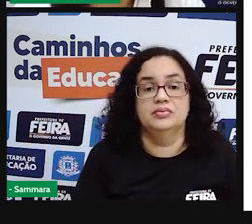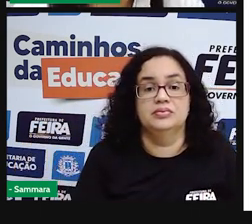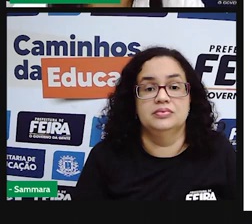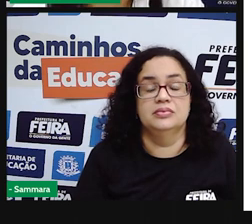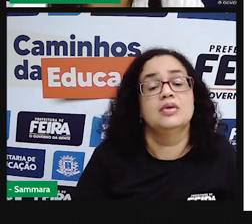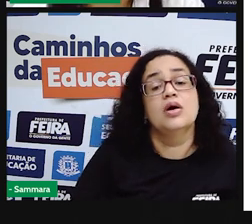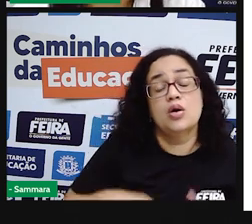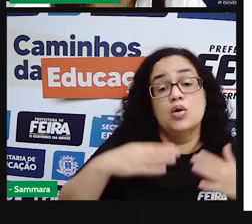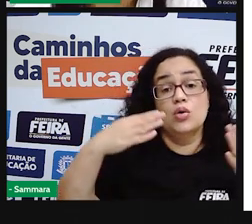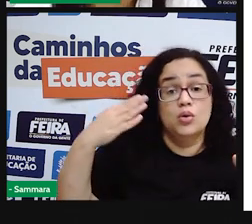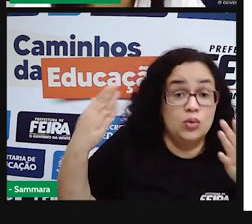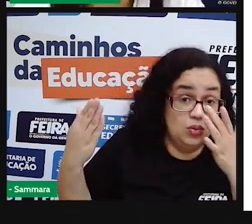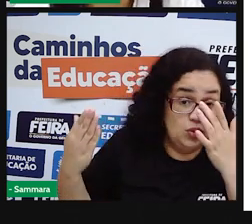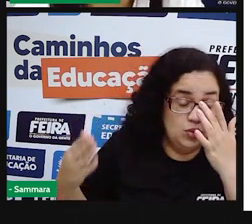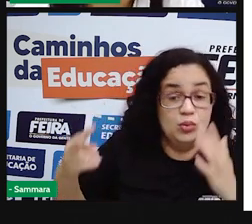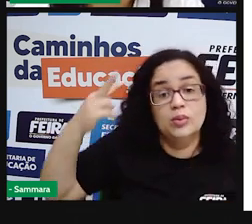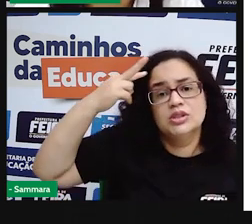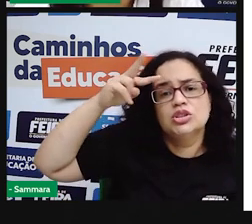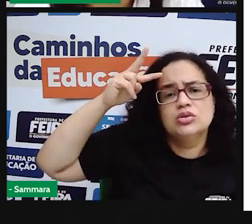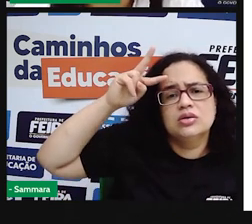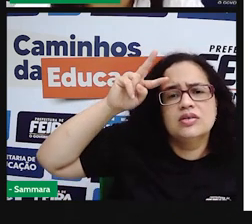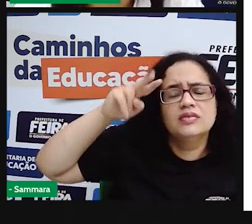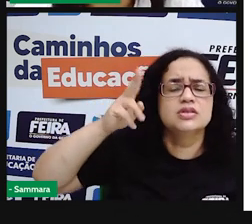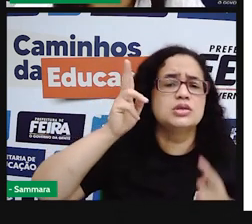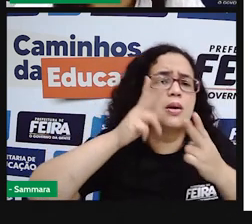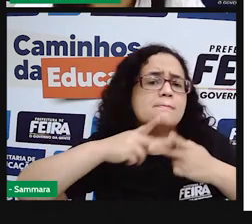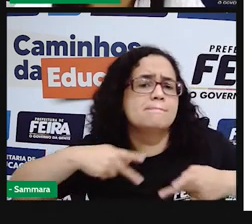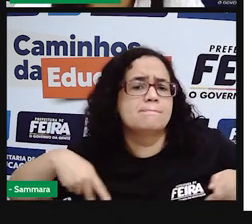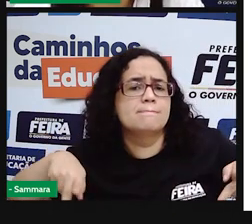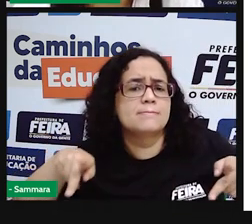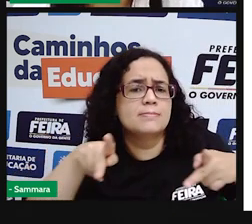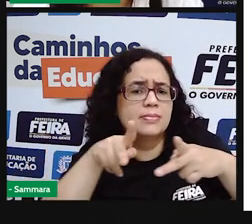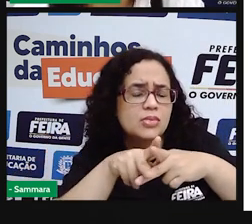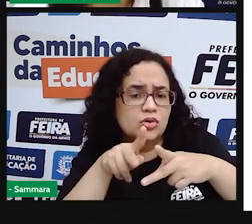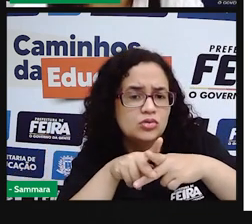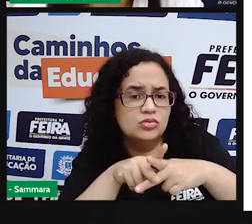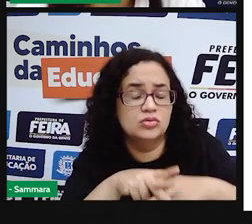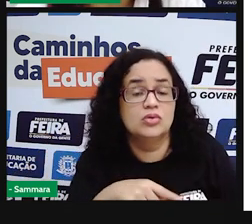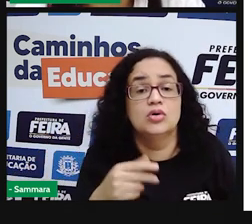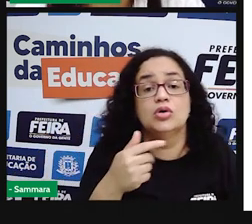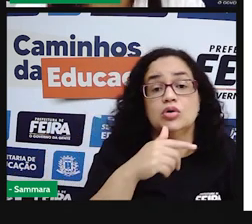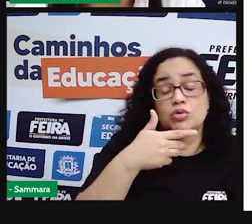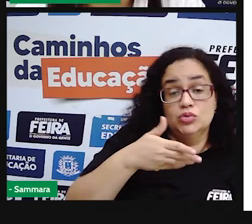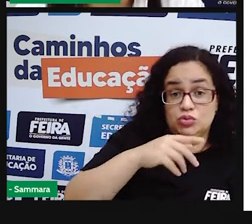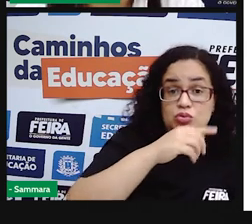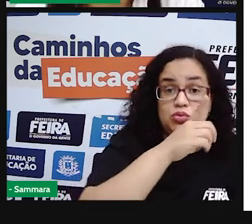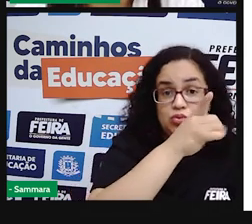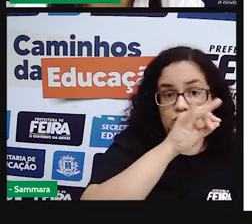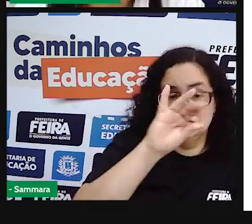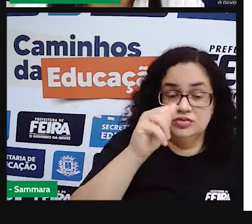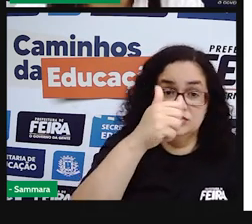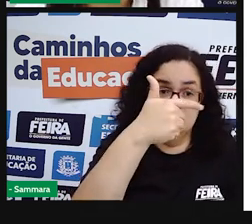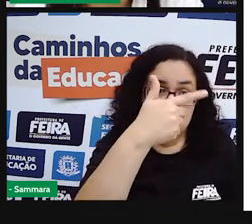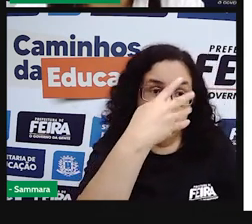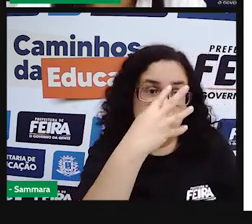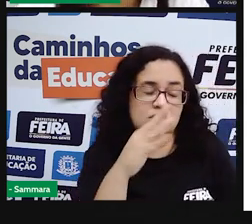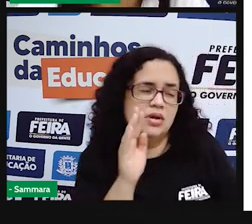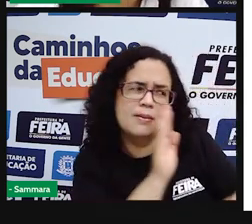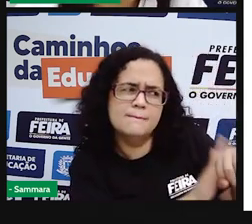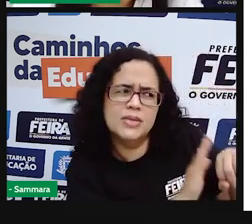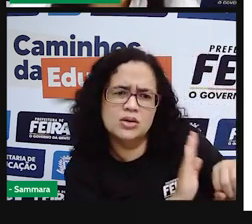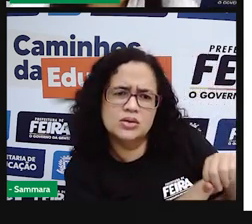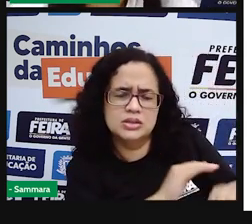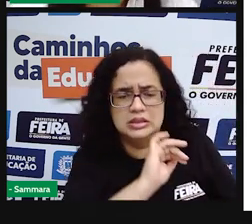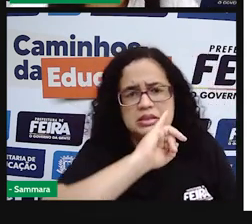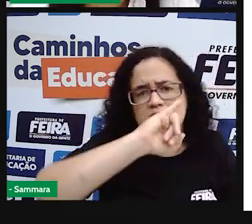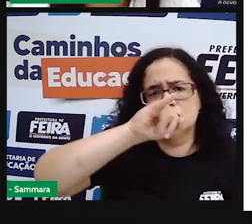Uma das lendas diz que os fogos são soltos no dia 24 para acordar São João.